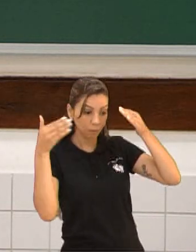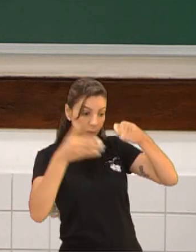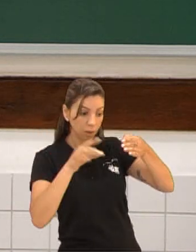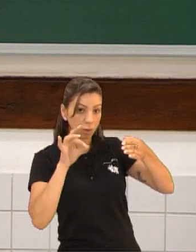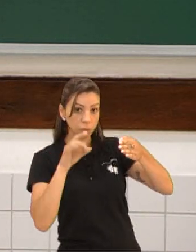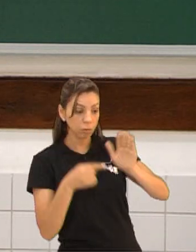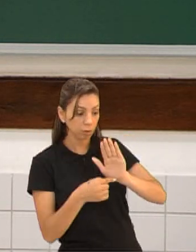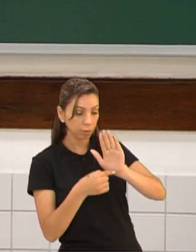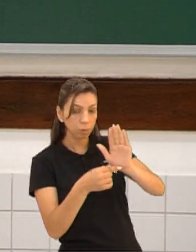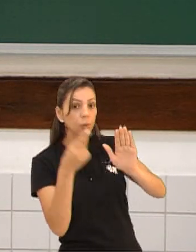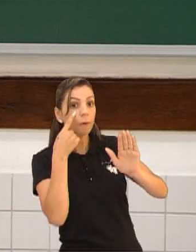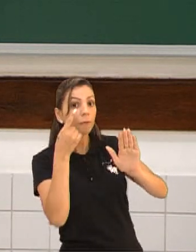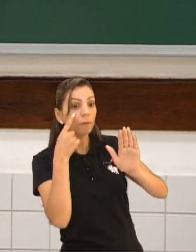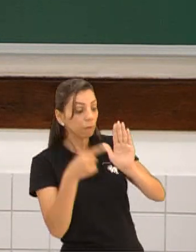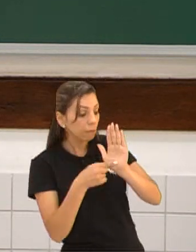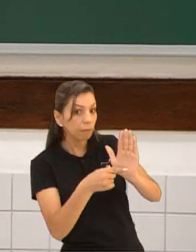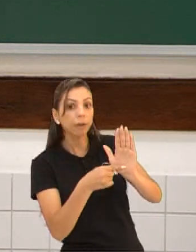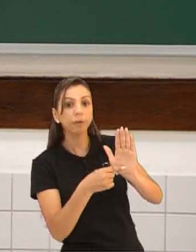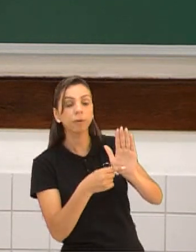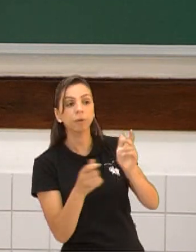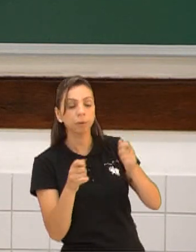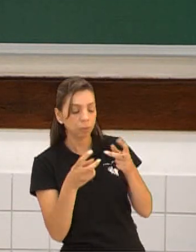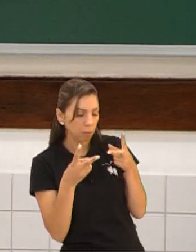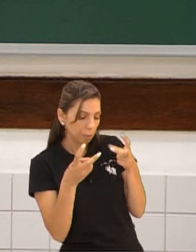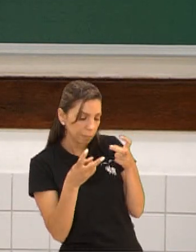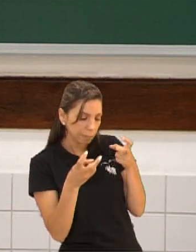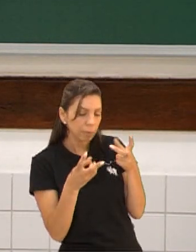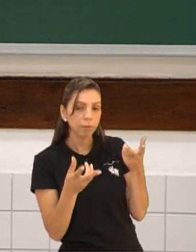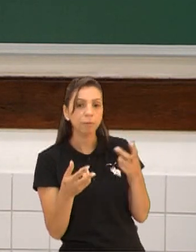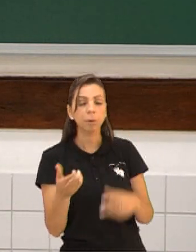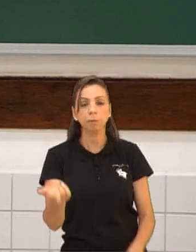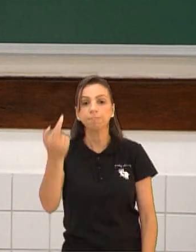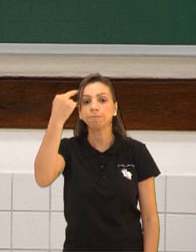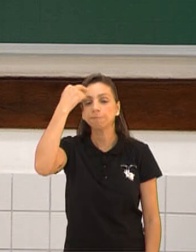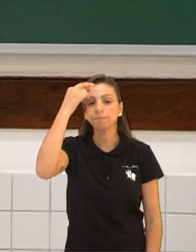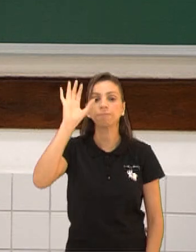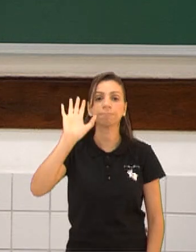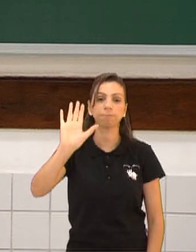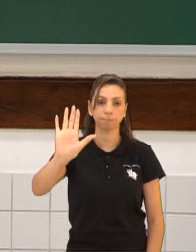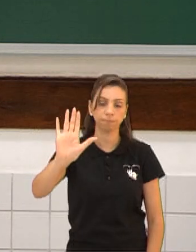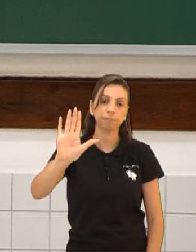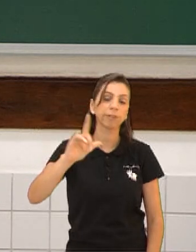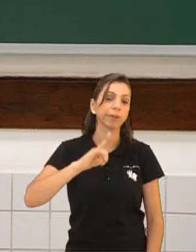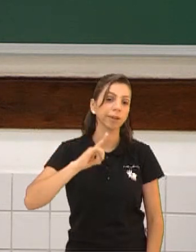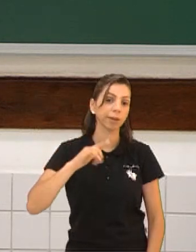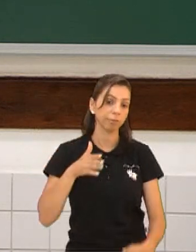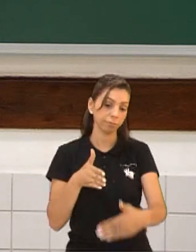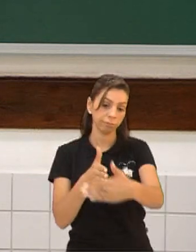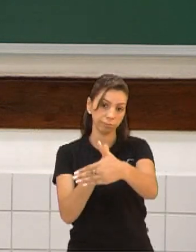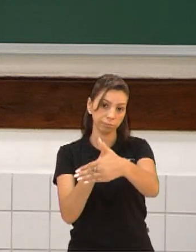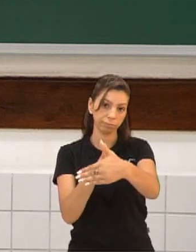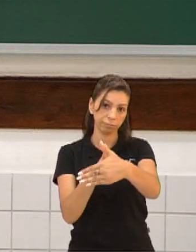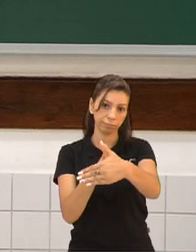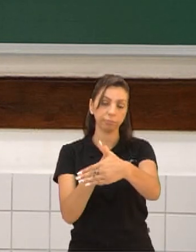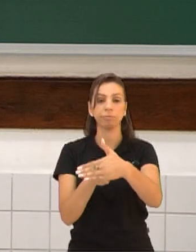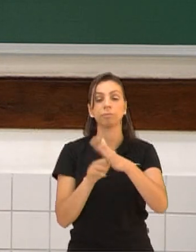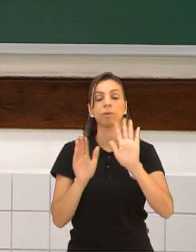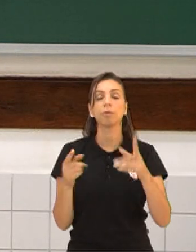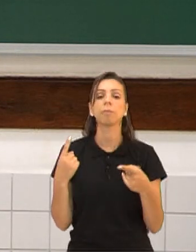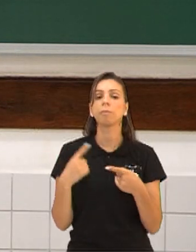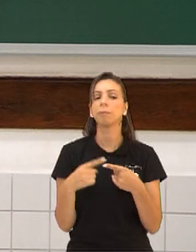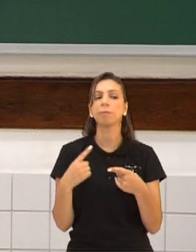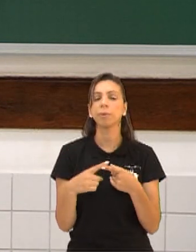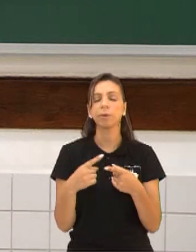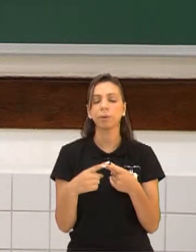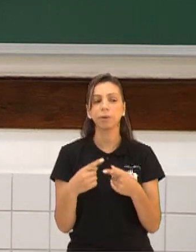me apresenta. Então, eu preciso observar então, que a minha razão ela vai ter, de certa forma, uma limitação. Então, por que olhar